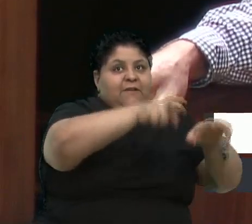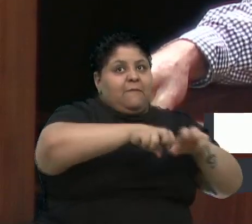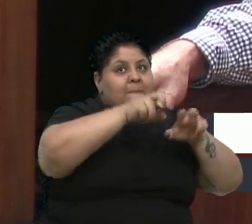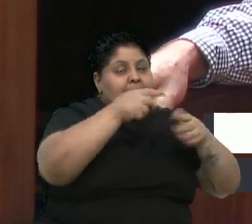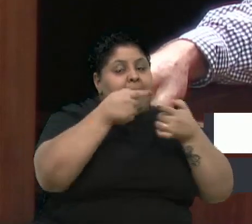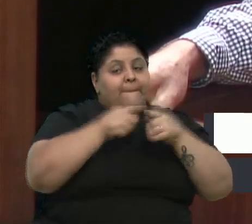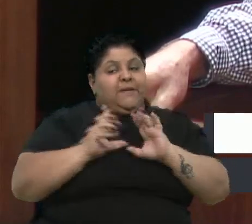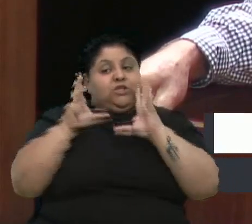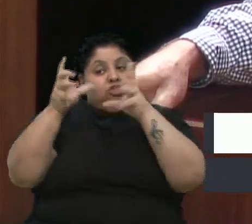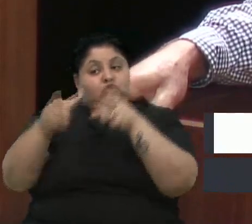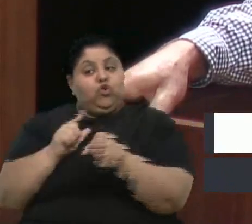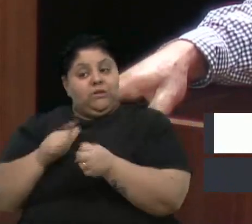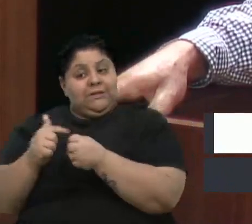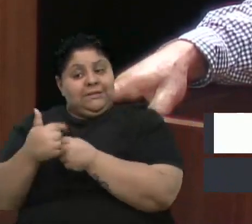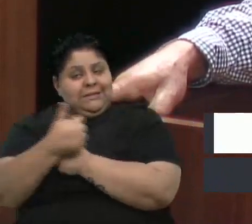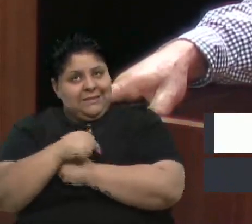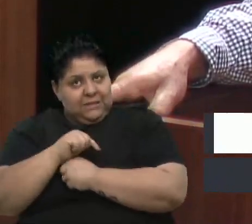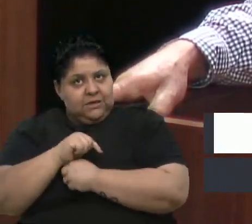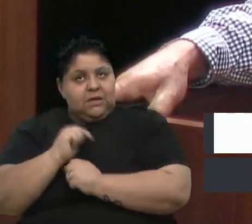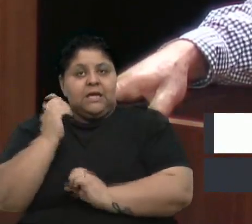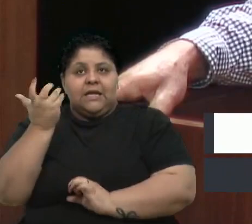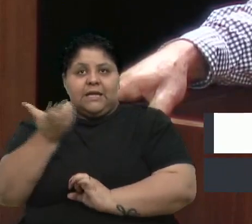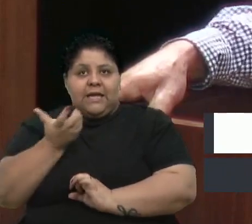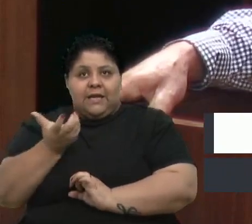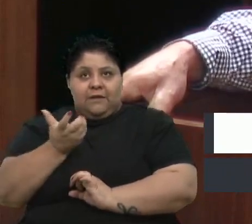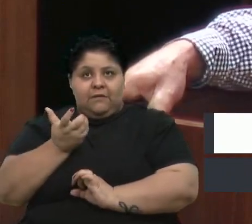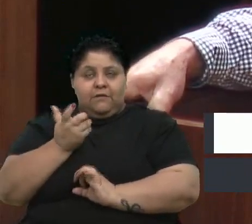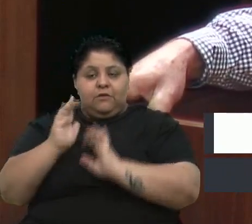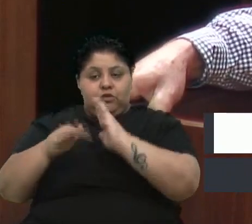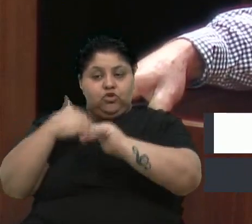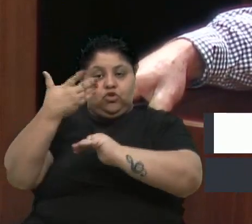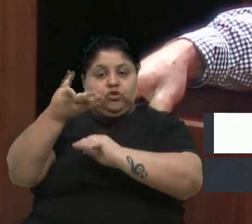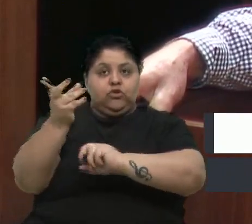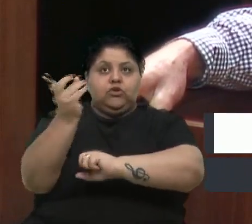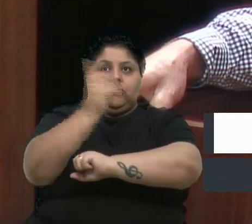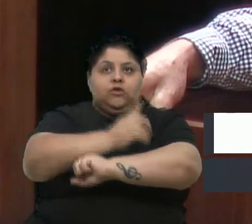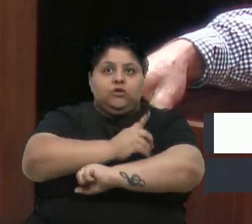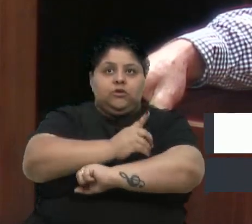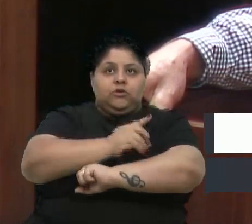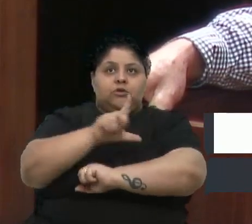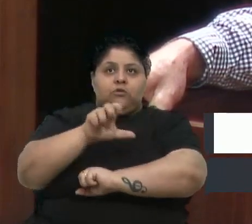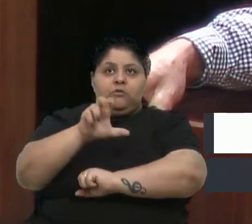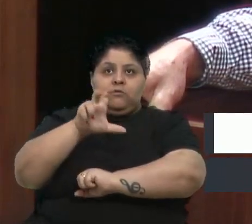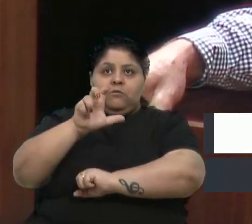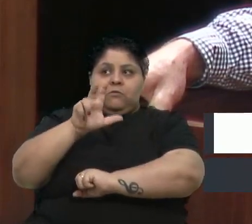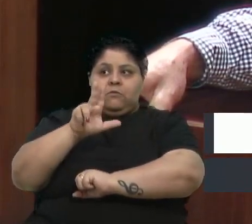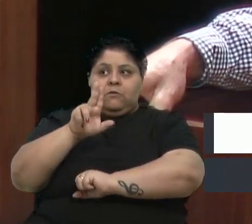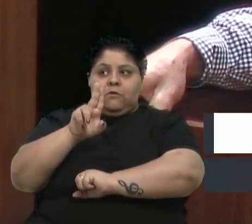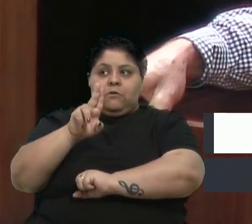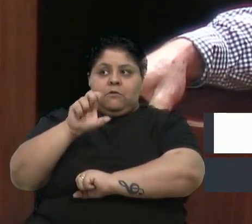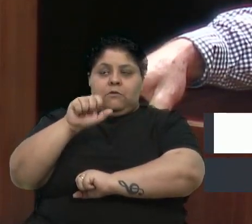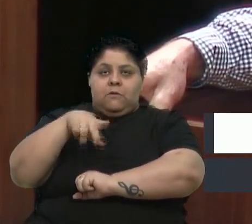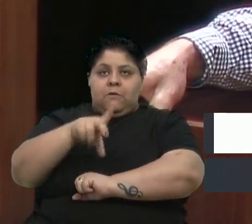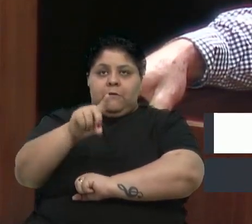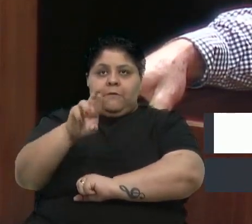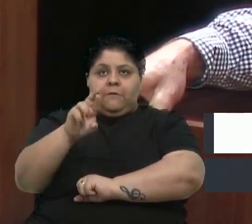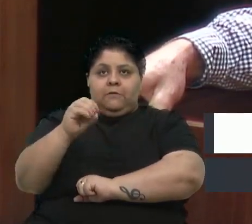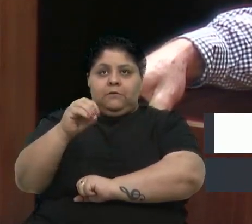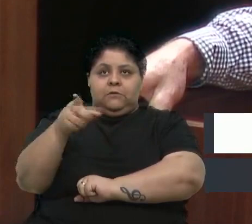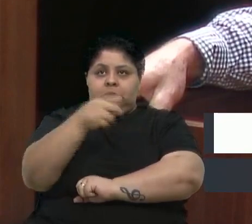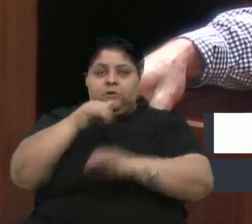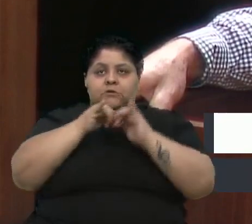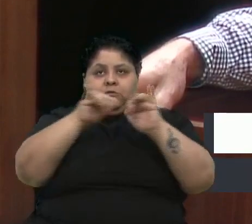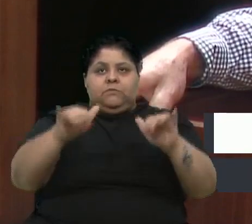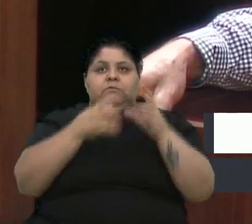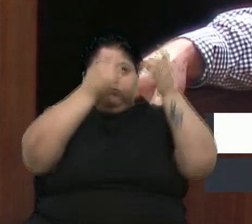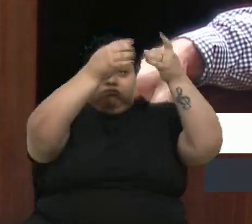cidade, então queria deixar isso. Mas os próximos dias, Leandro, nos passe, a gente vai divulgar passo a passo a luta da